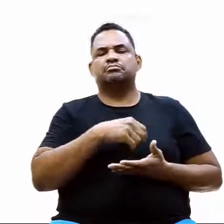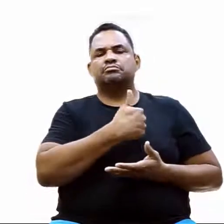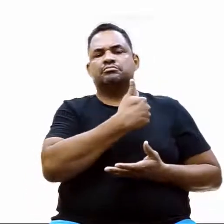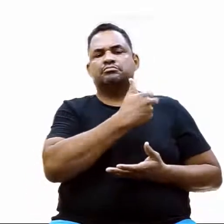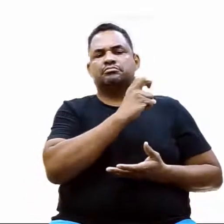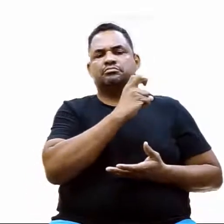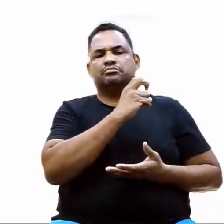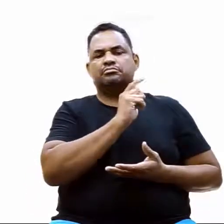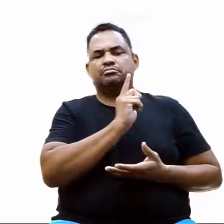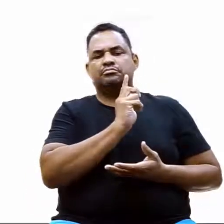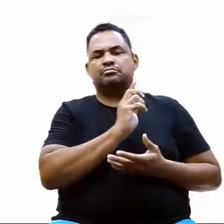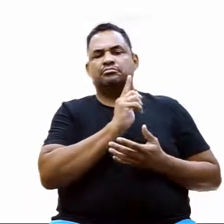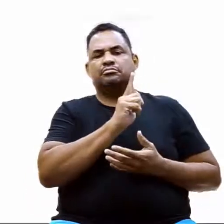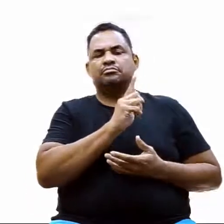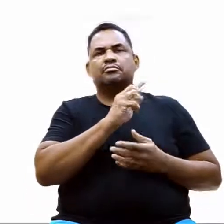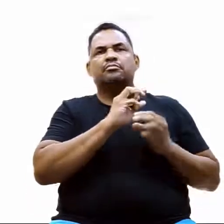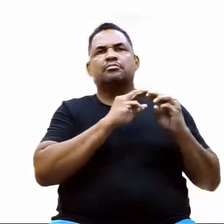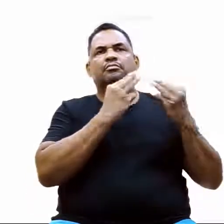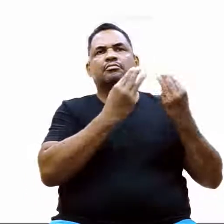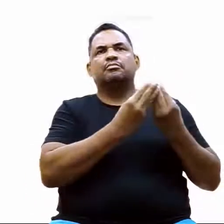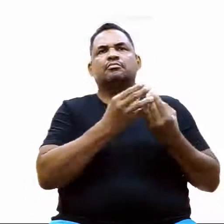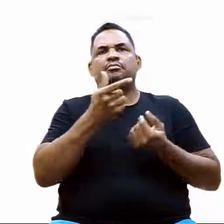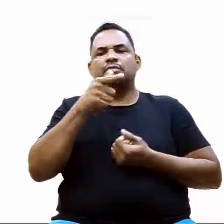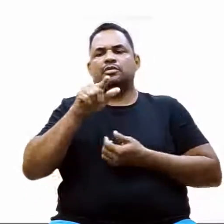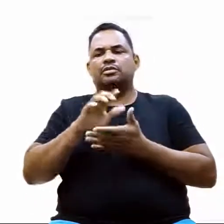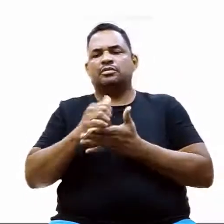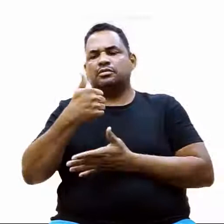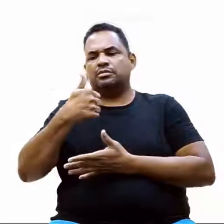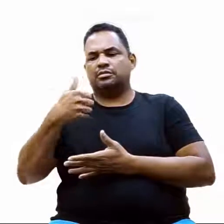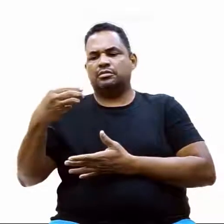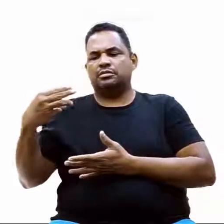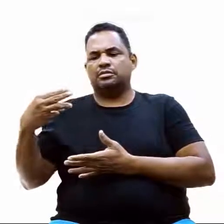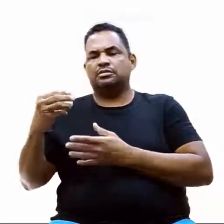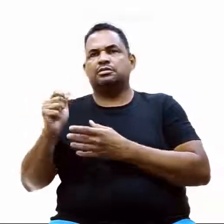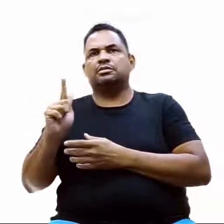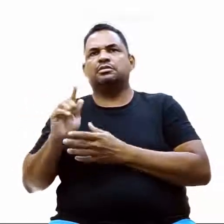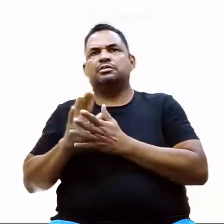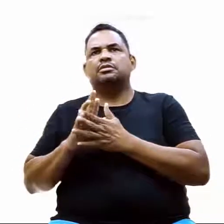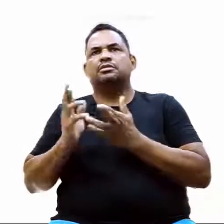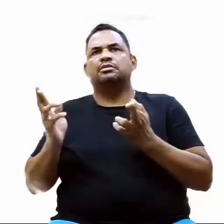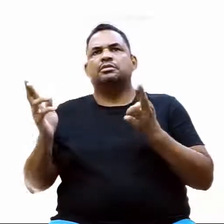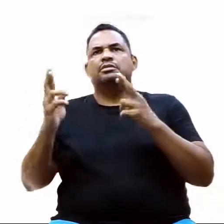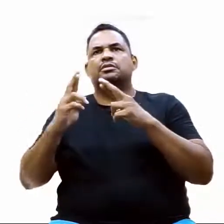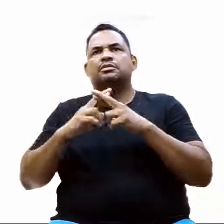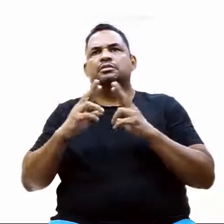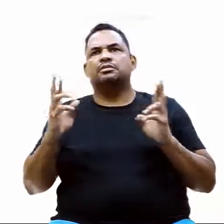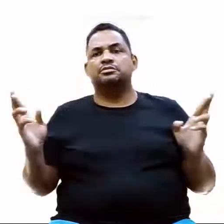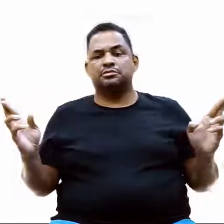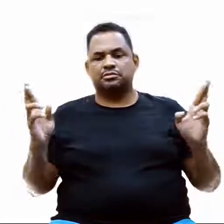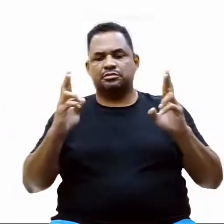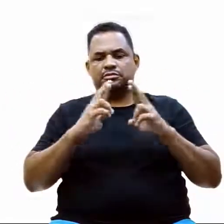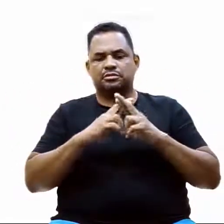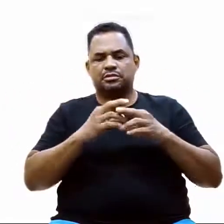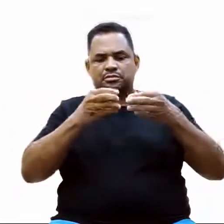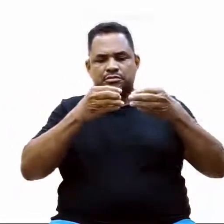massa e outra com 13 gramas, reagiram entre si num recipiente